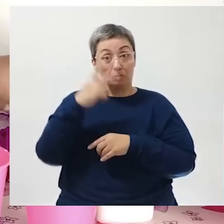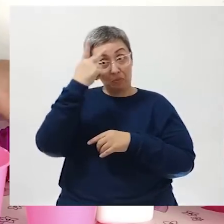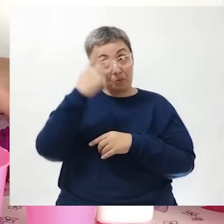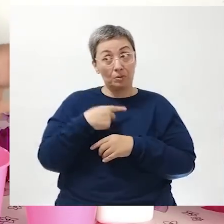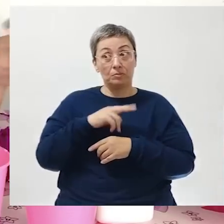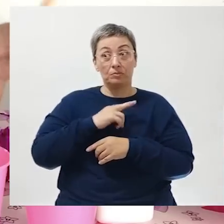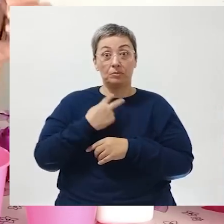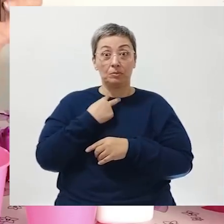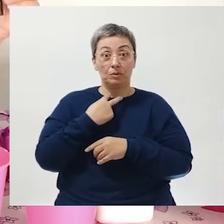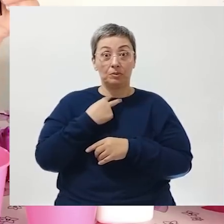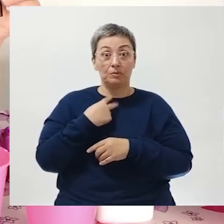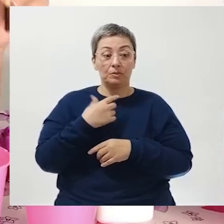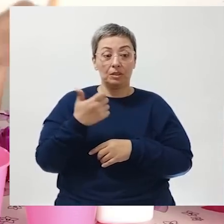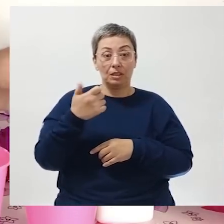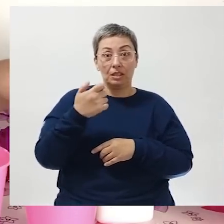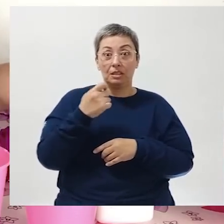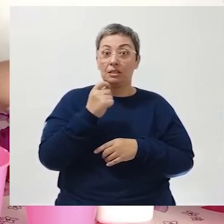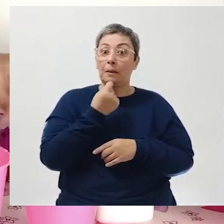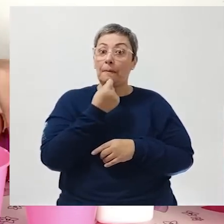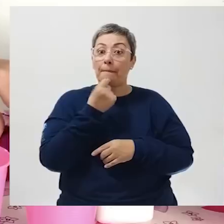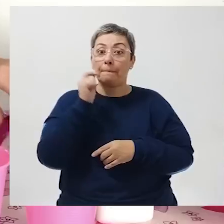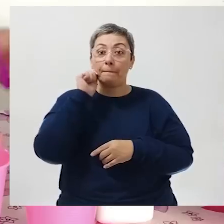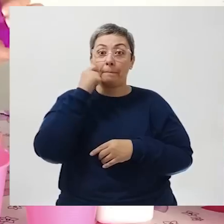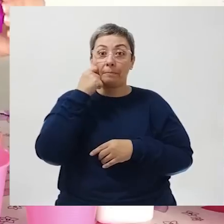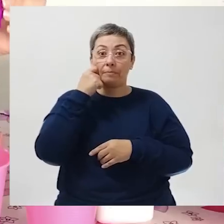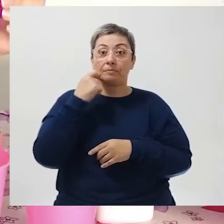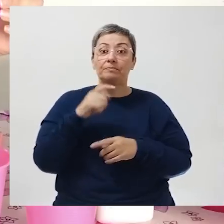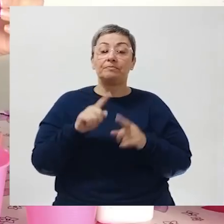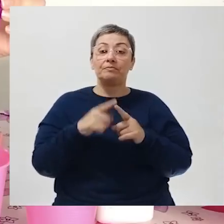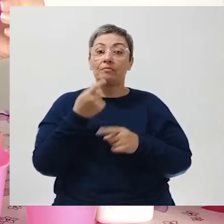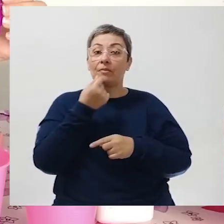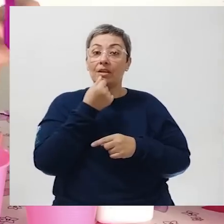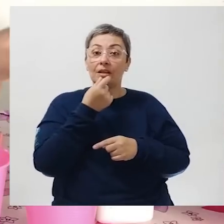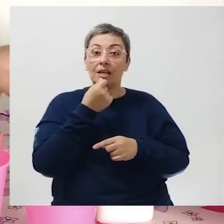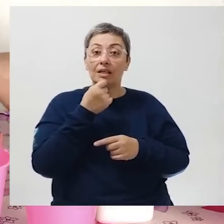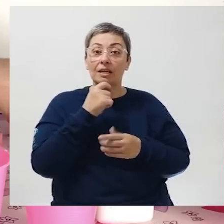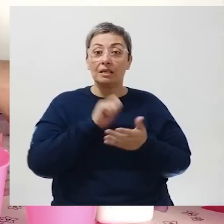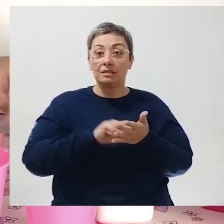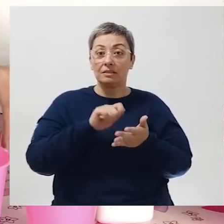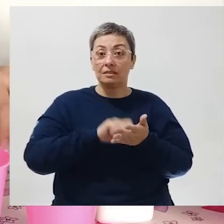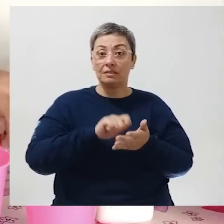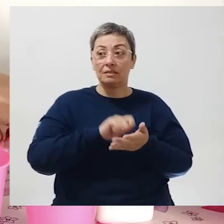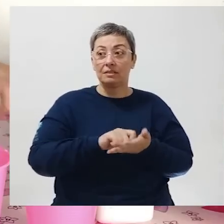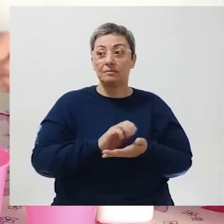sozinho. Canetinha preta, lápis de escrever,